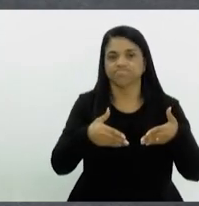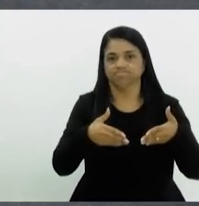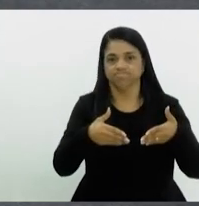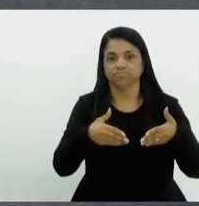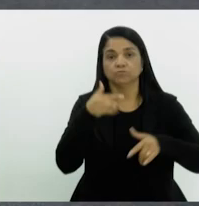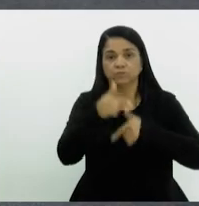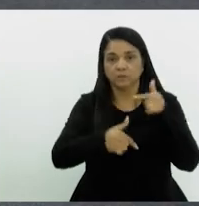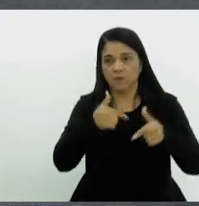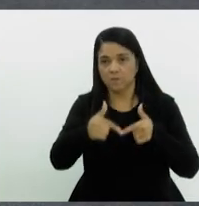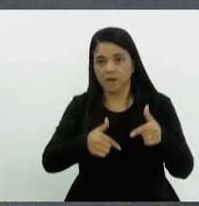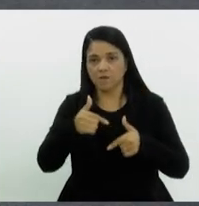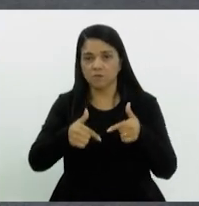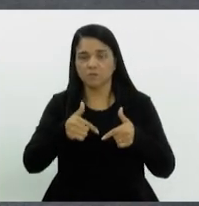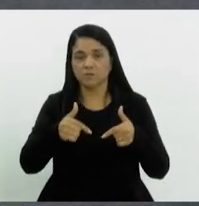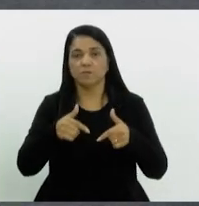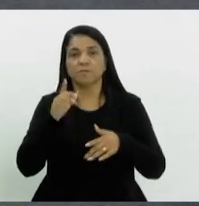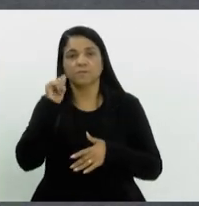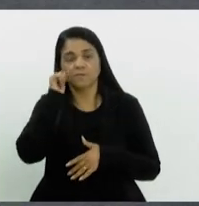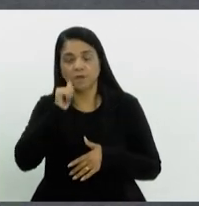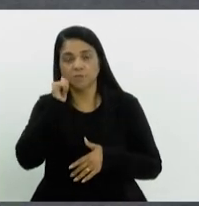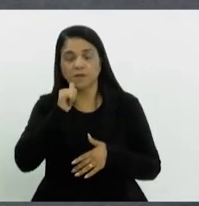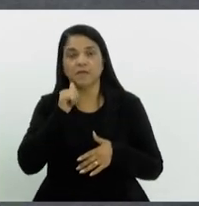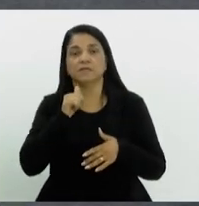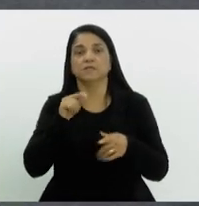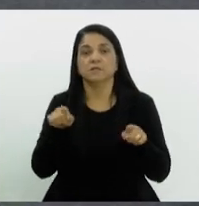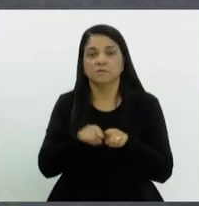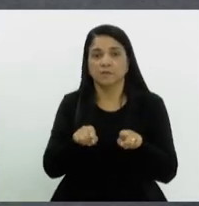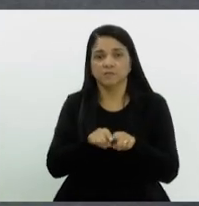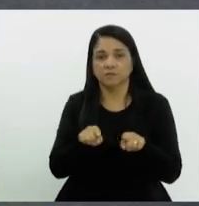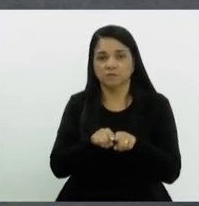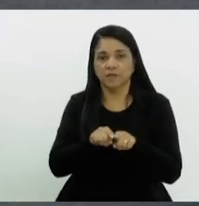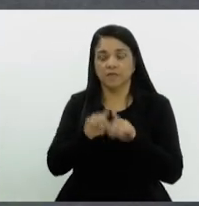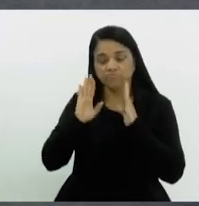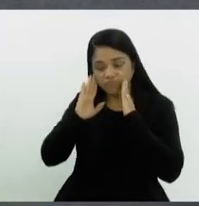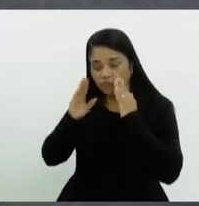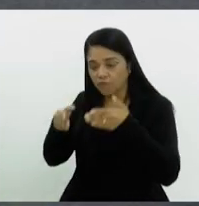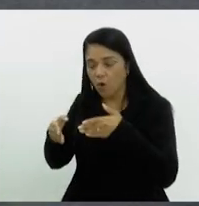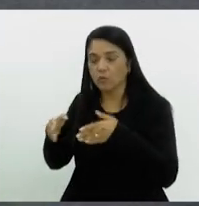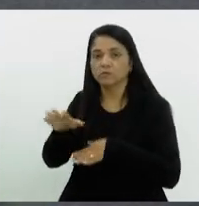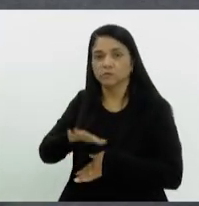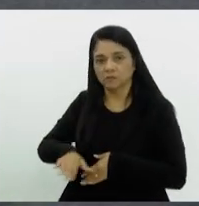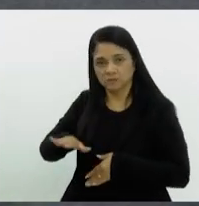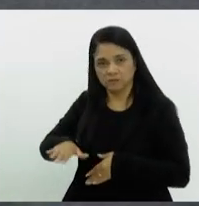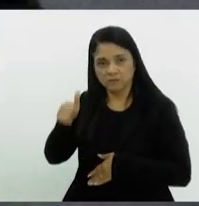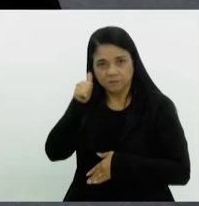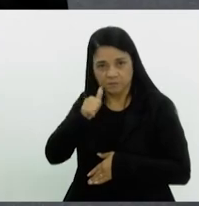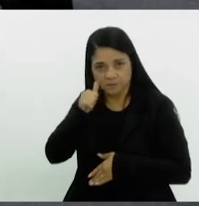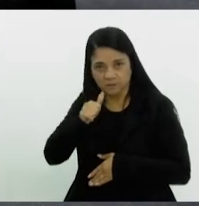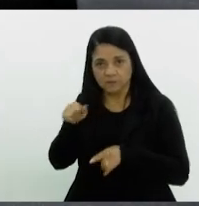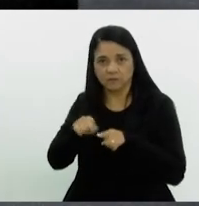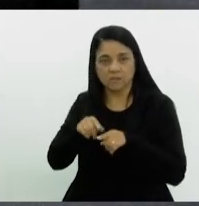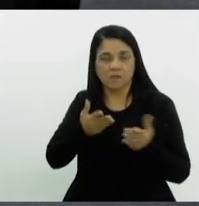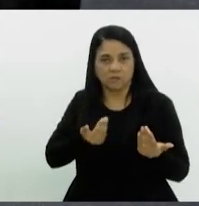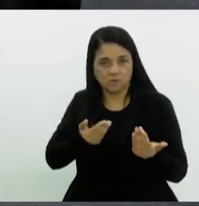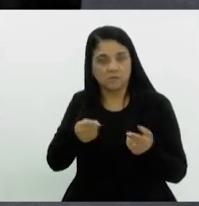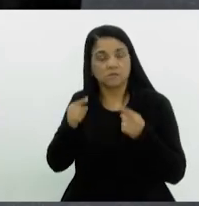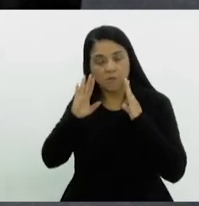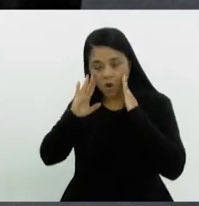mais voltado para as mulheres, mas, evidentemente, as nossas meninas, crianças e adolescentes têm um